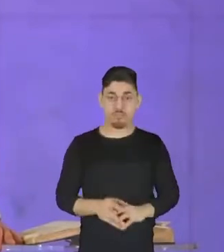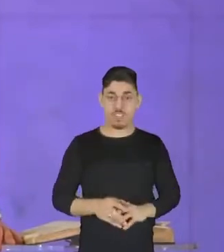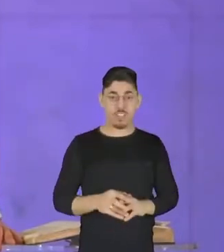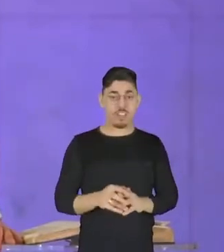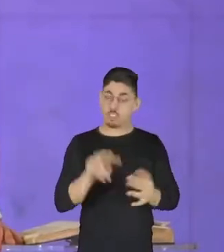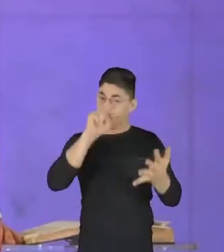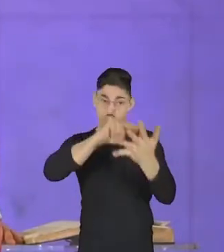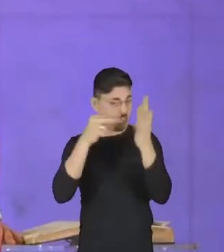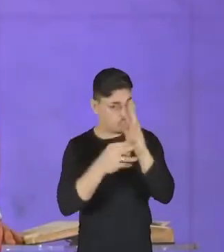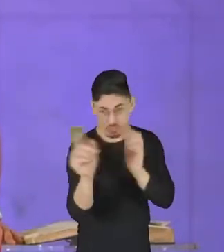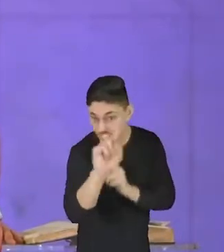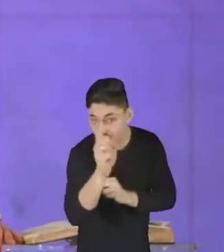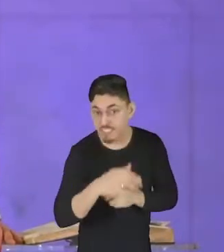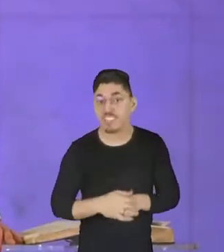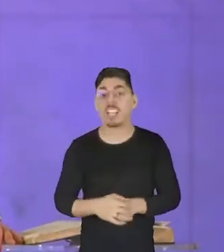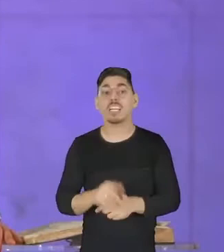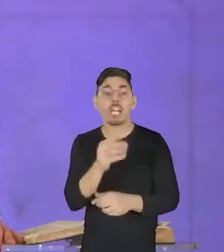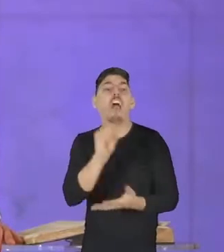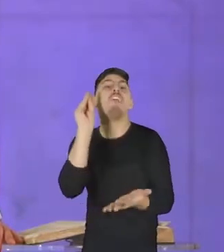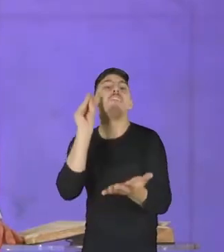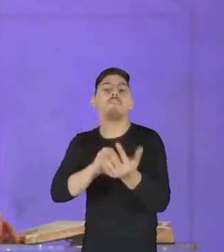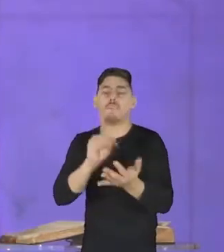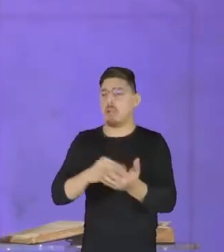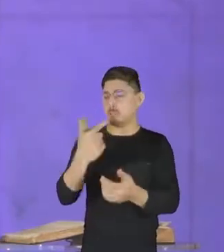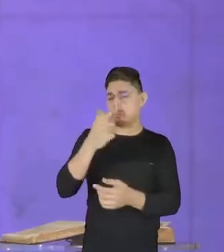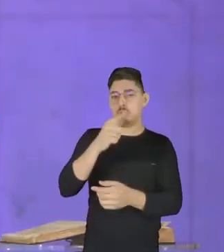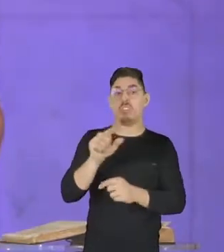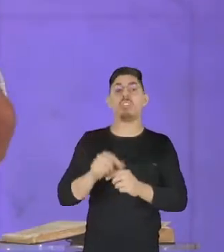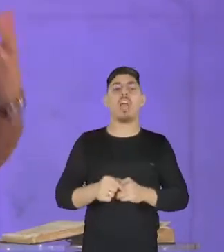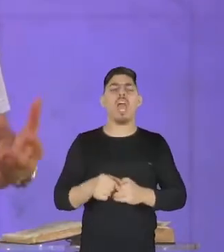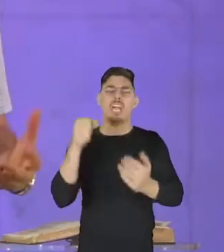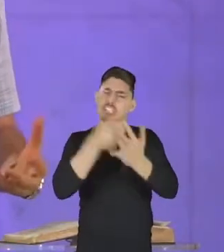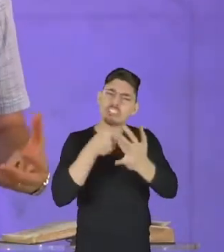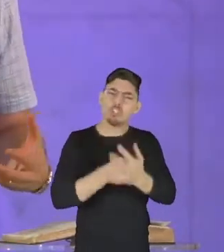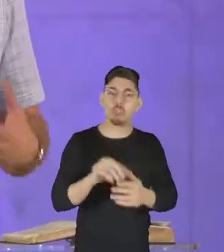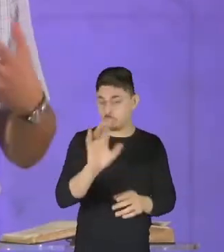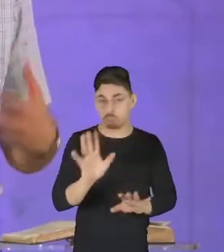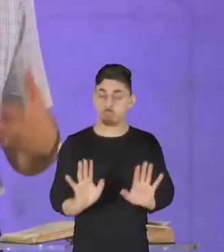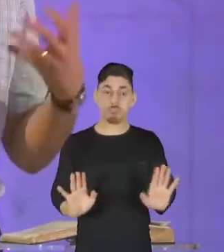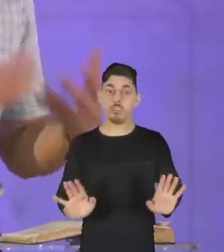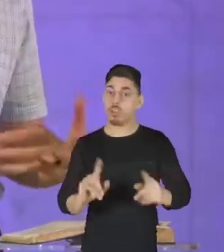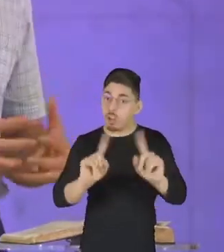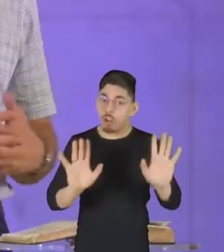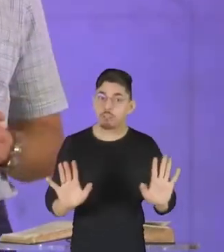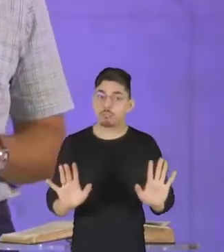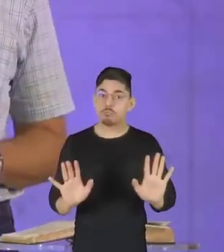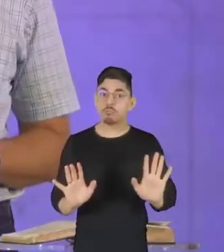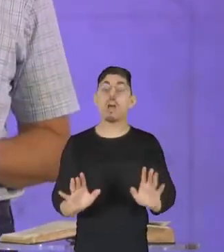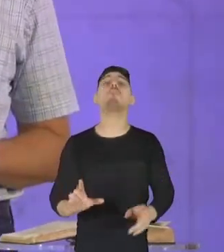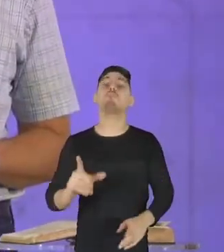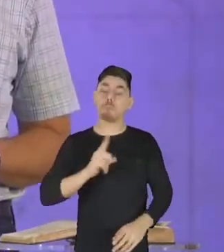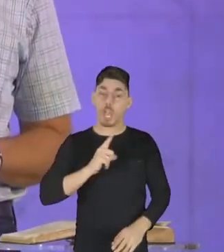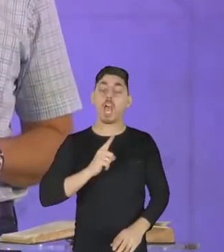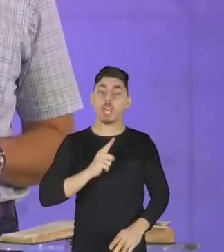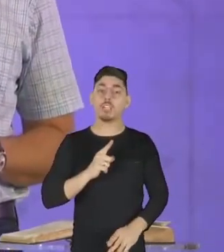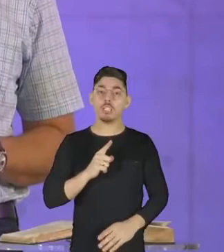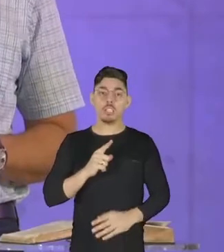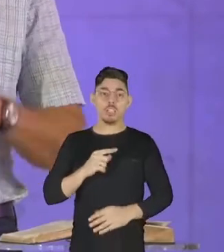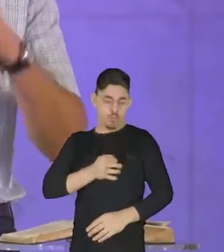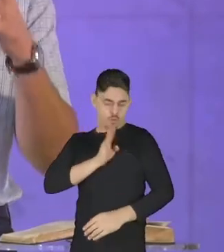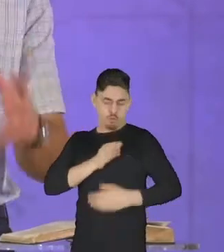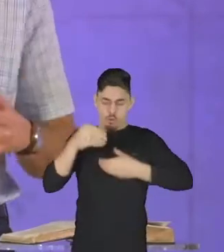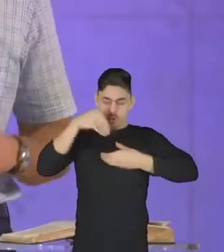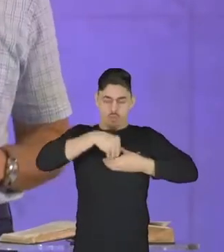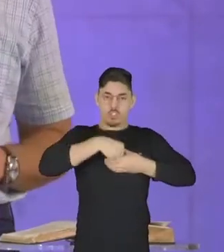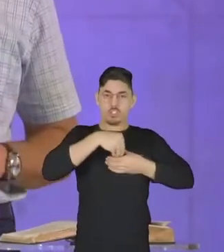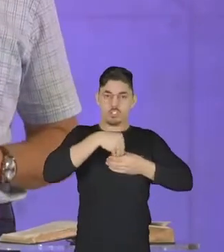luta. Esses dias de glória, eles não tiram os dias de luta do nosso coração,